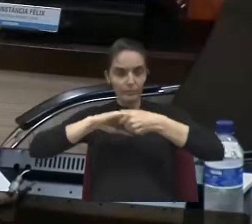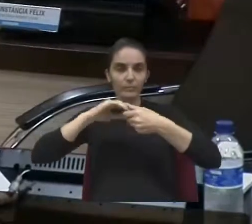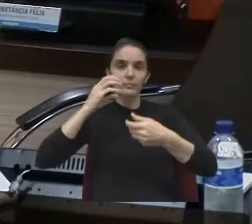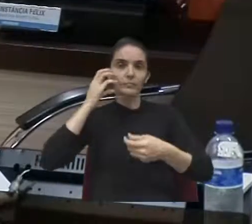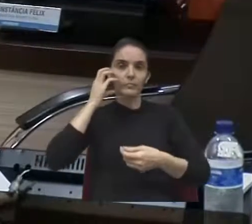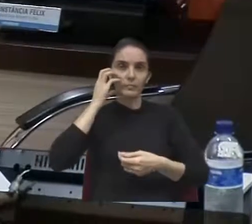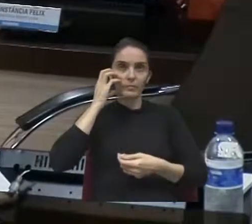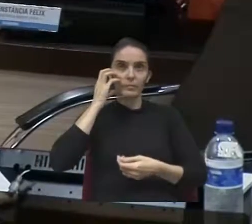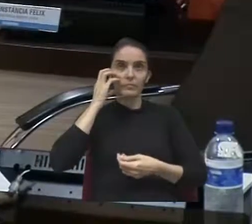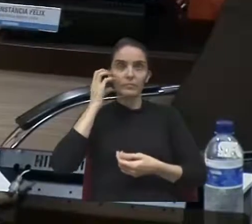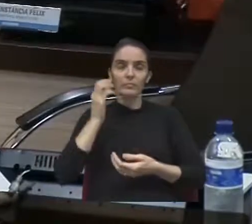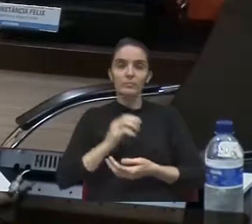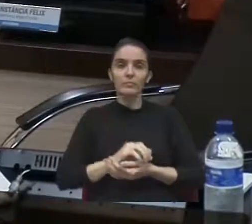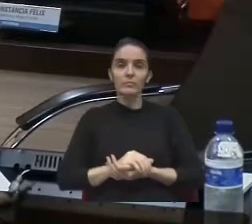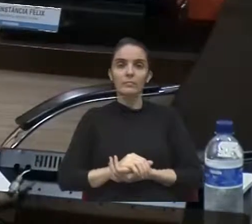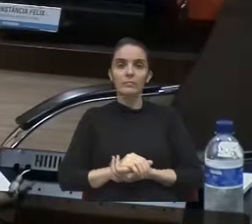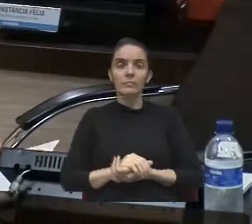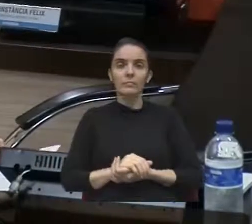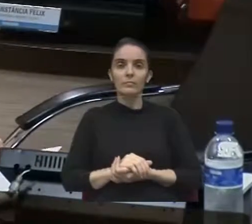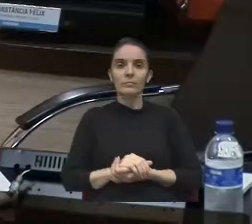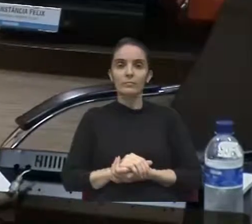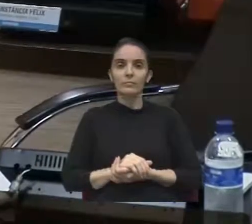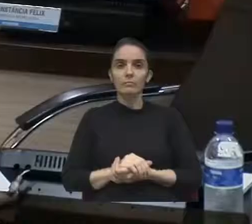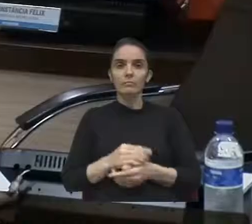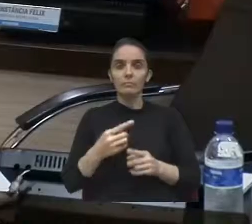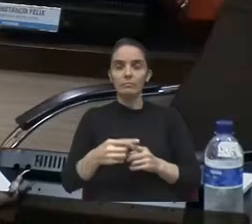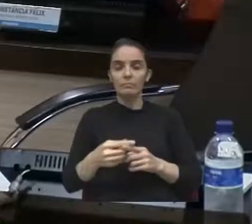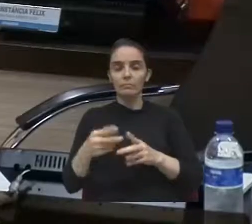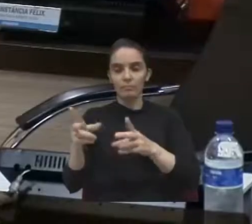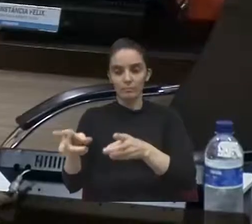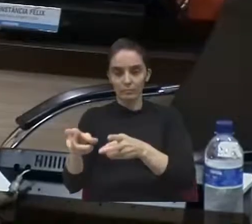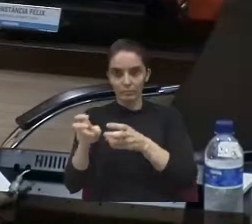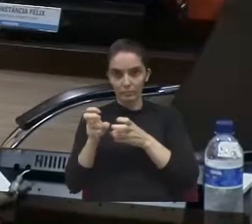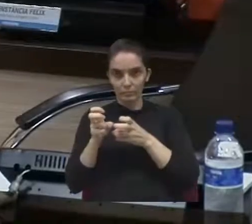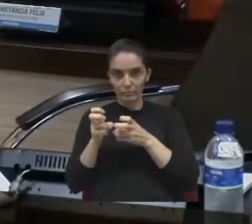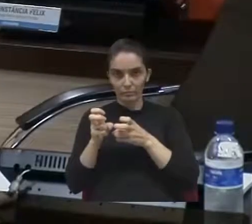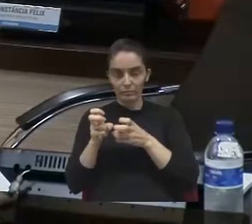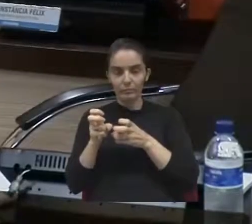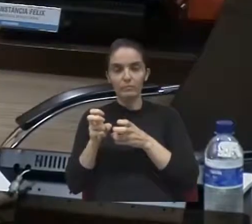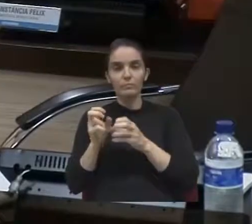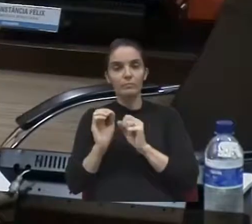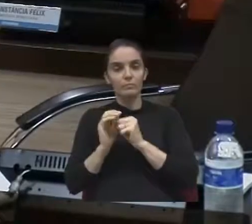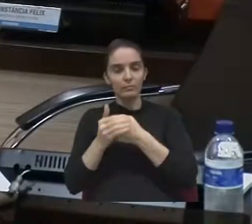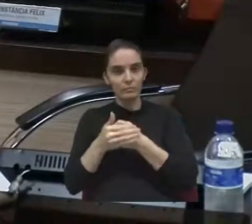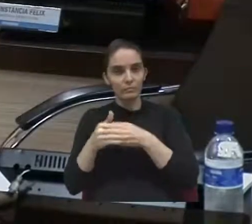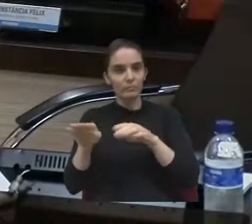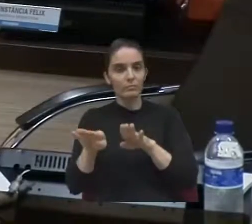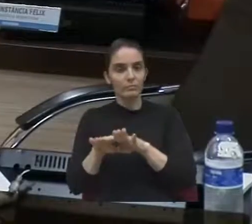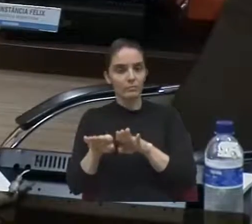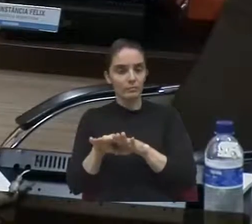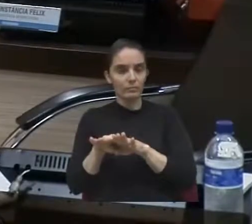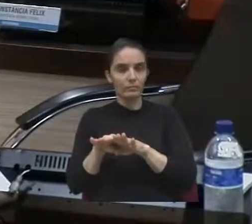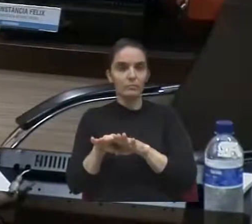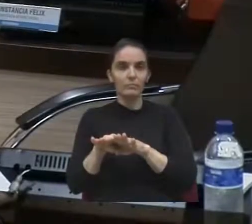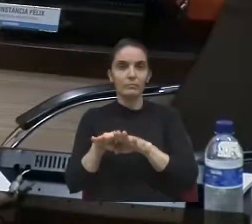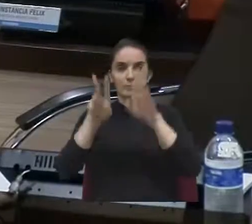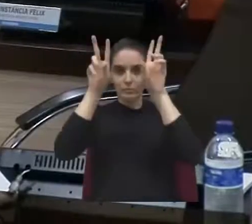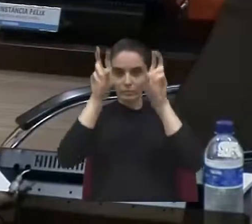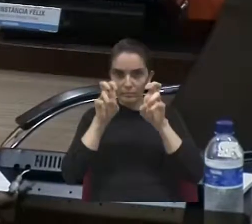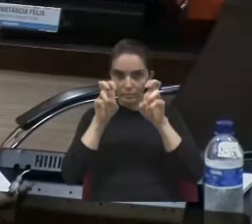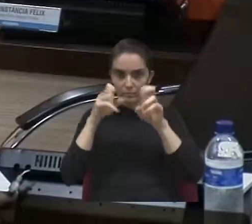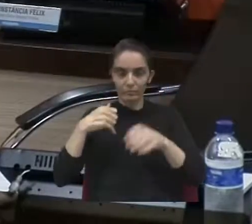Marcelo Rossi, pelo olhar e pela bandeira tão bem definida acerca dos idosos,